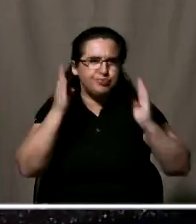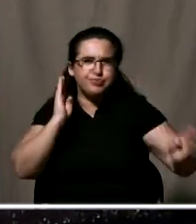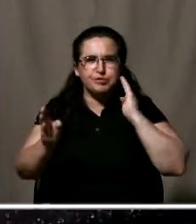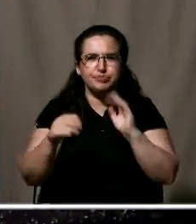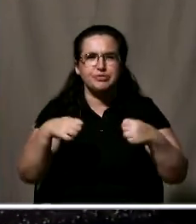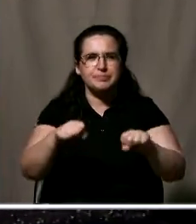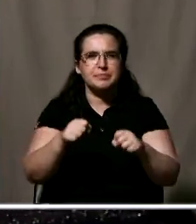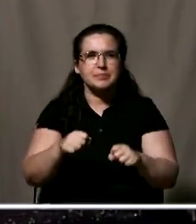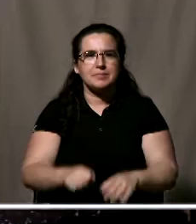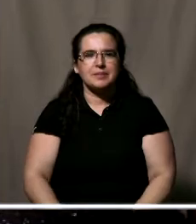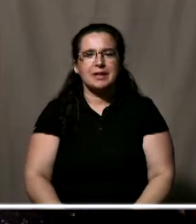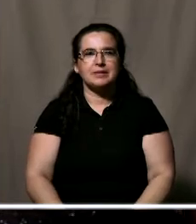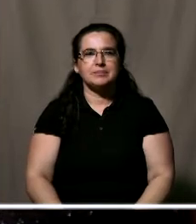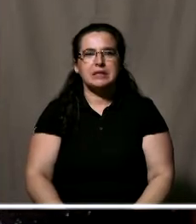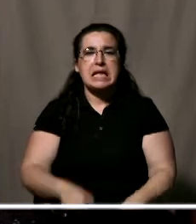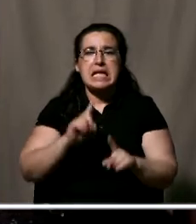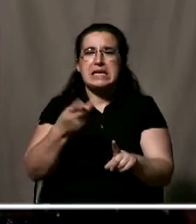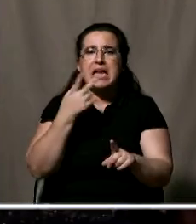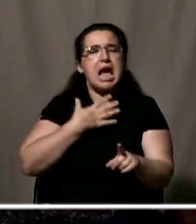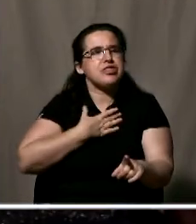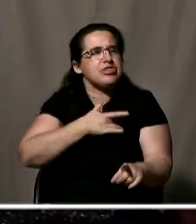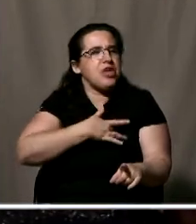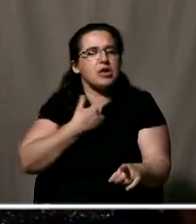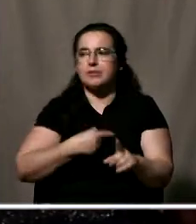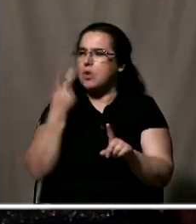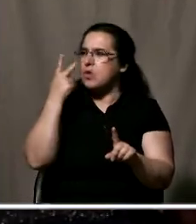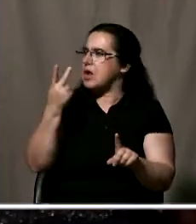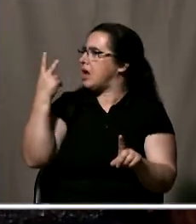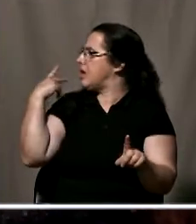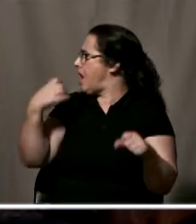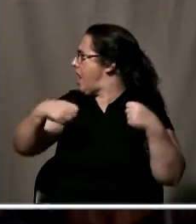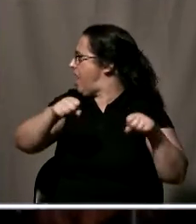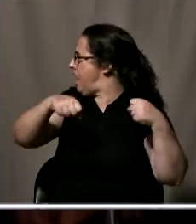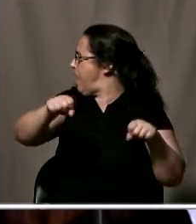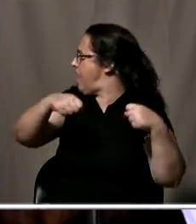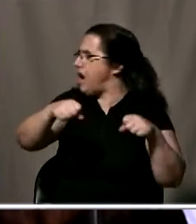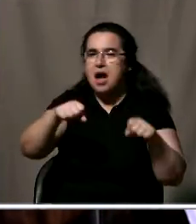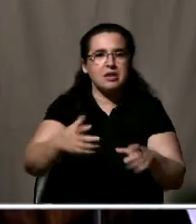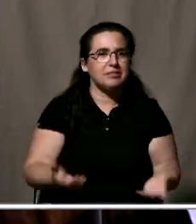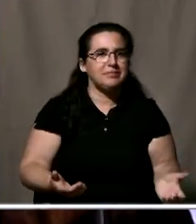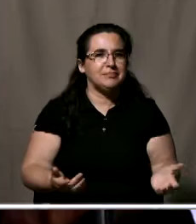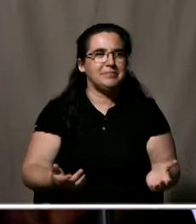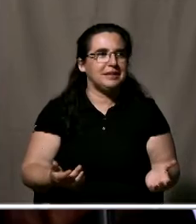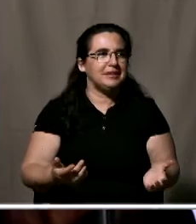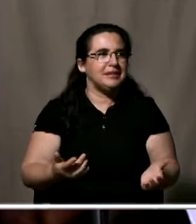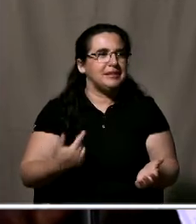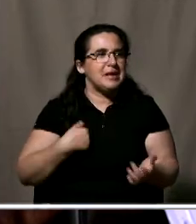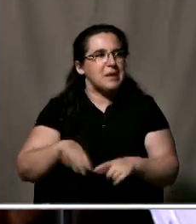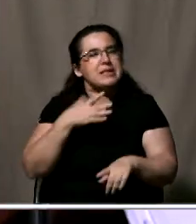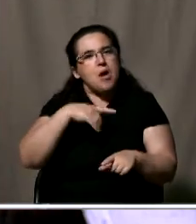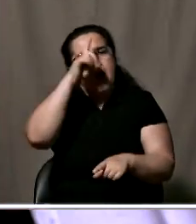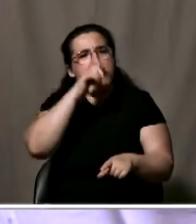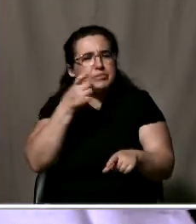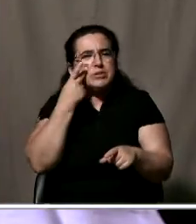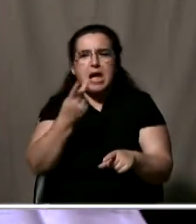pode. He keeps looking backward while he's going forward to see where grandpa is on the bicycle. Ele tem a tendência, o hábito de